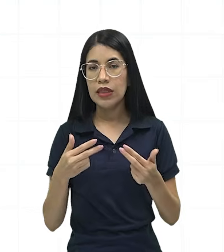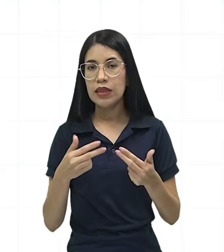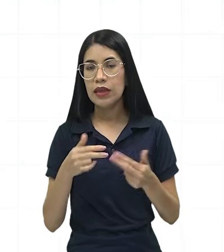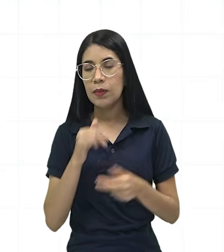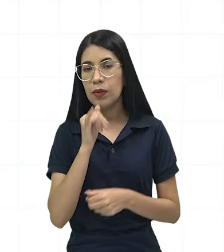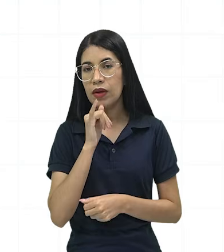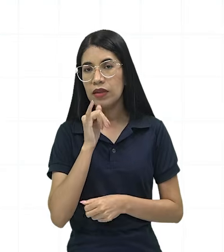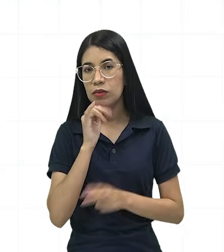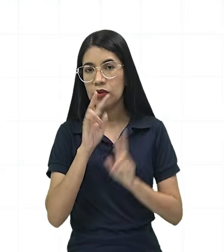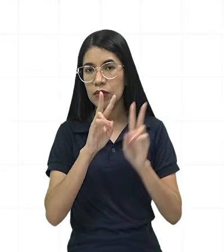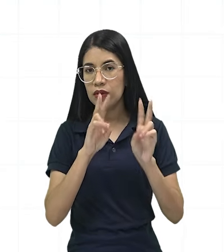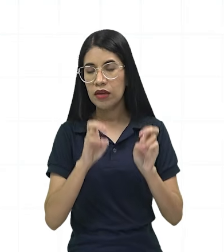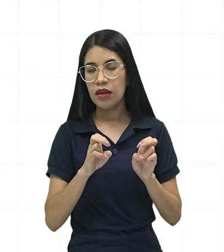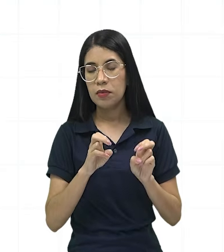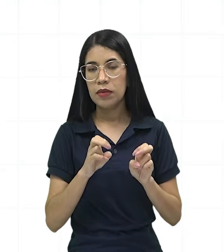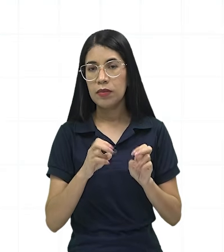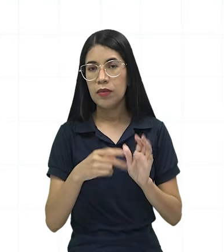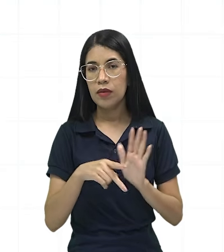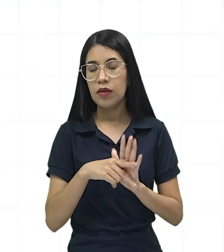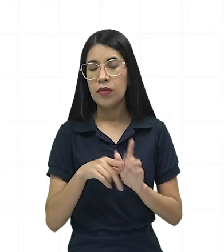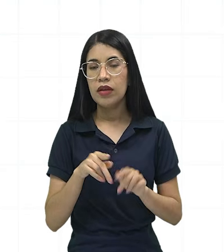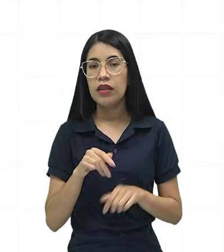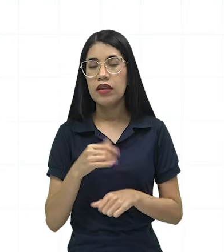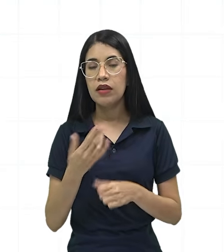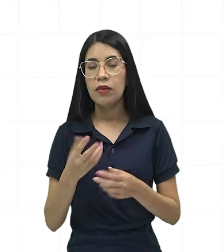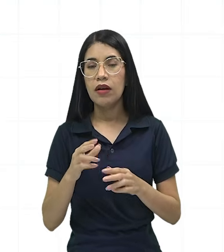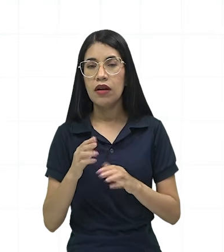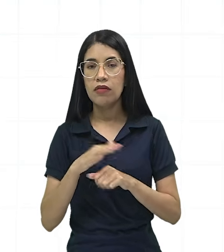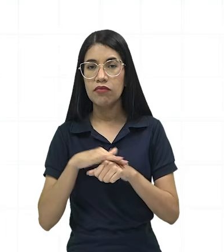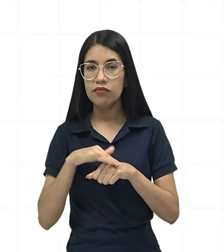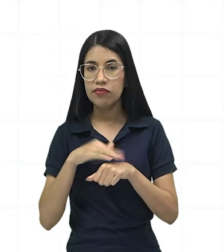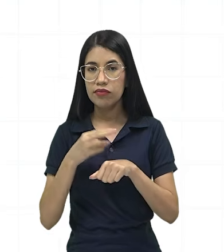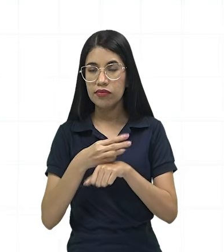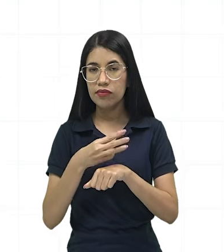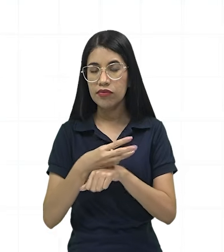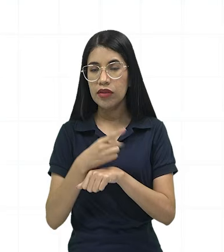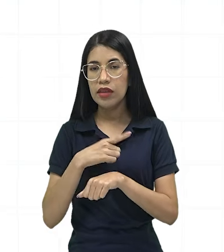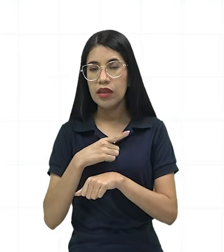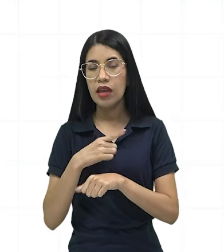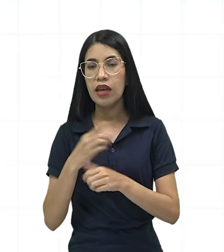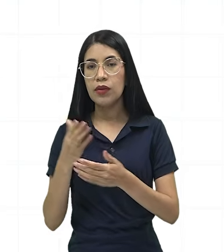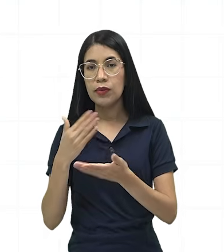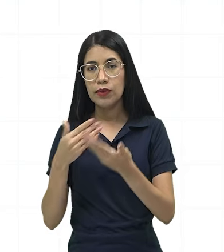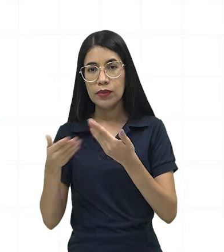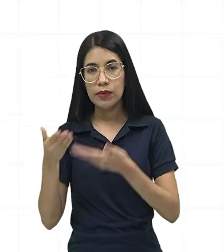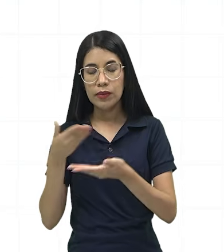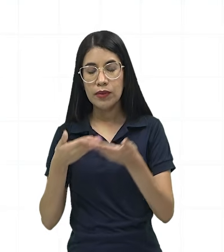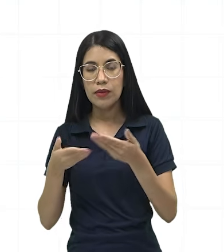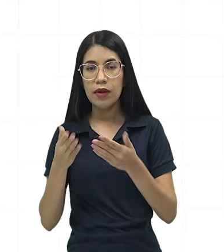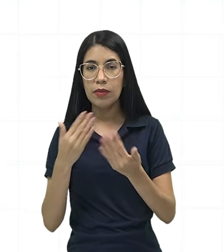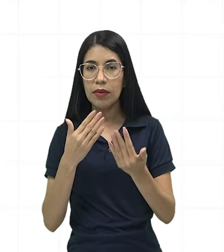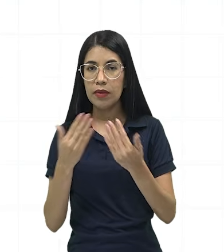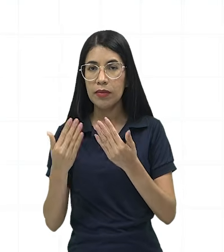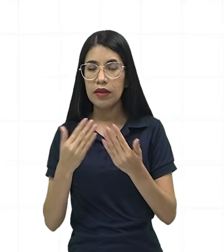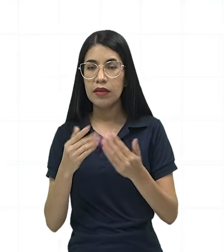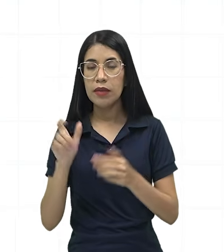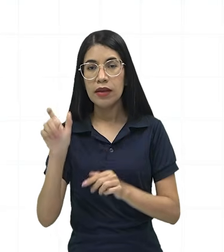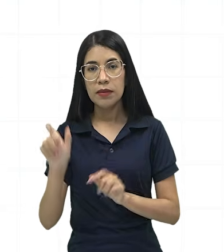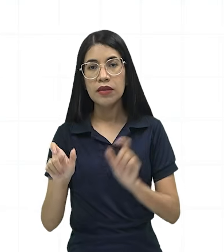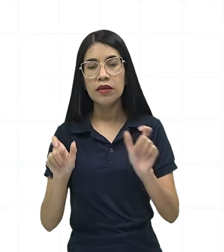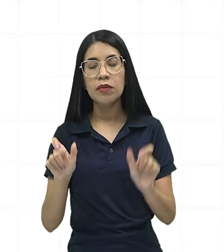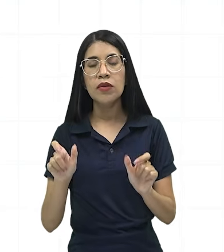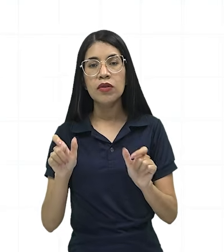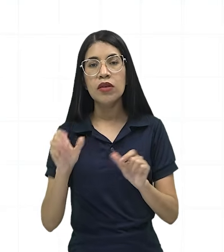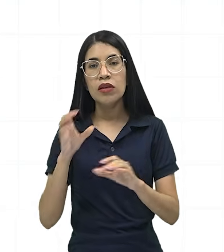assunto. Então, a conversa de WhatsApp, acontece um diálogo, uma conversa entre duas pessoas, né? Então, elas